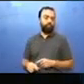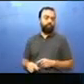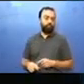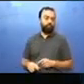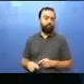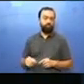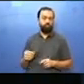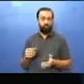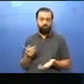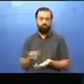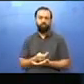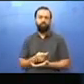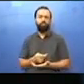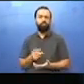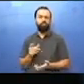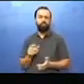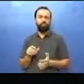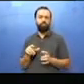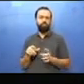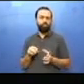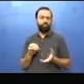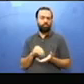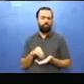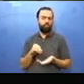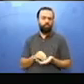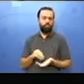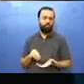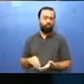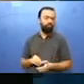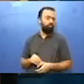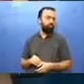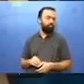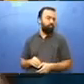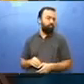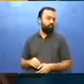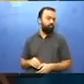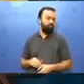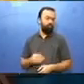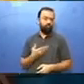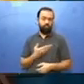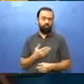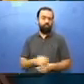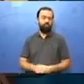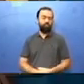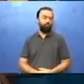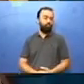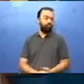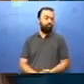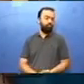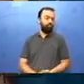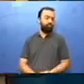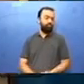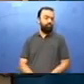faltar ou sobrar, tem letrinha faltando aí. Então vamos completar, olhem. O